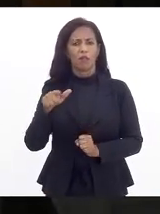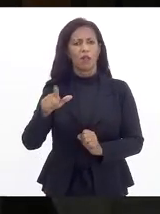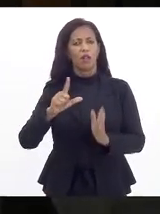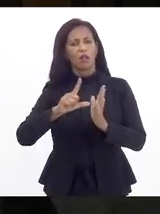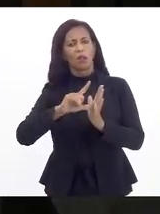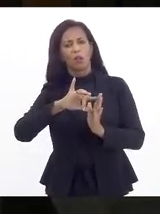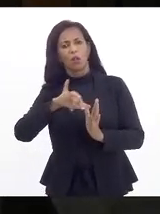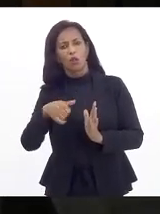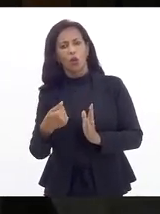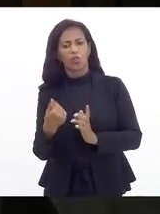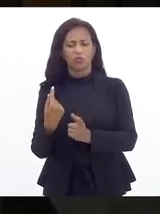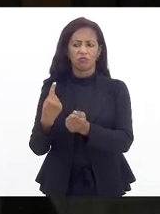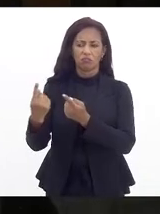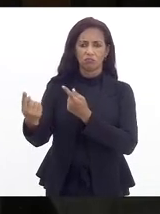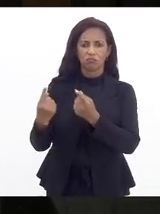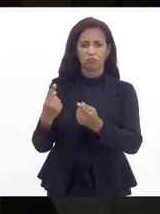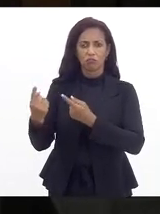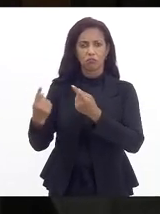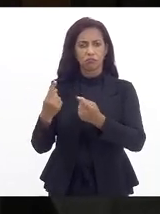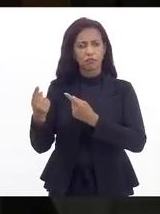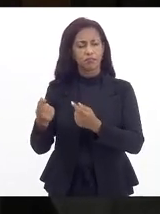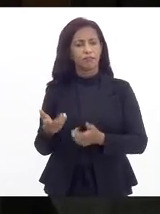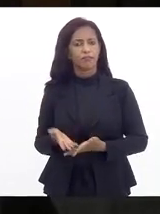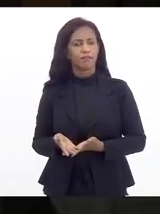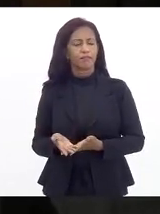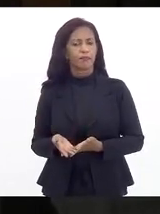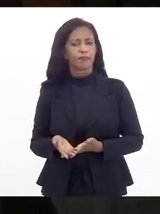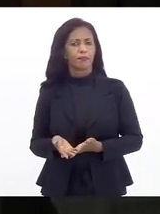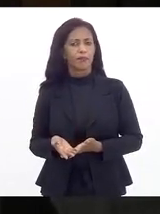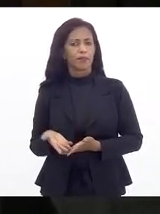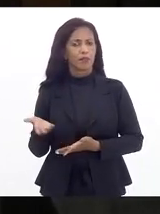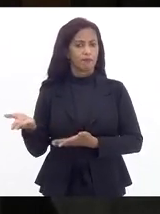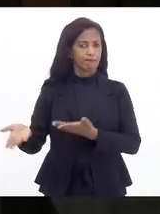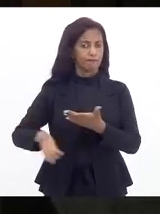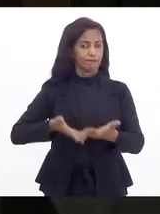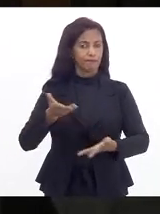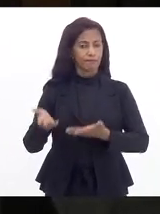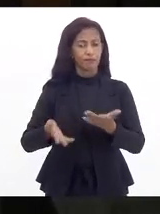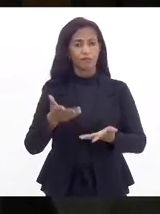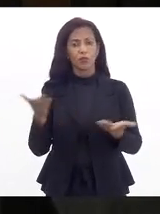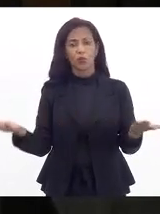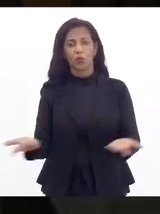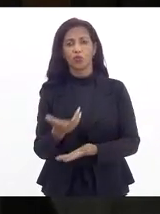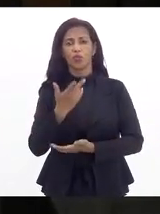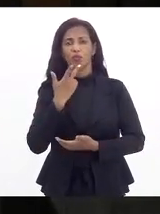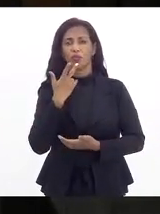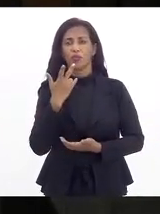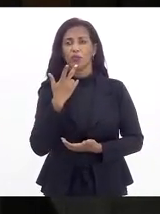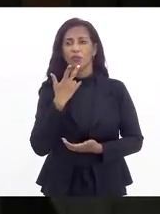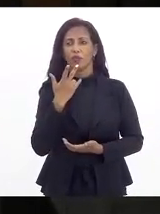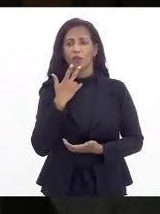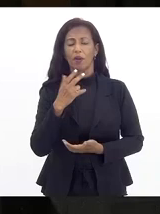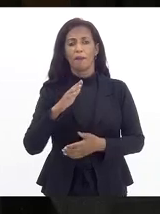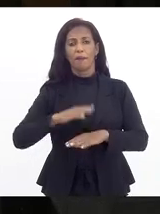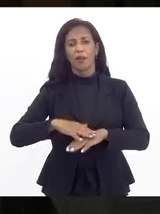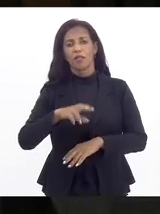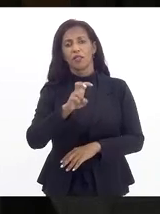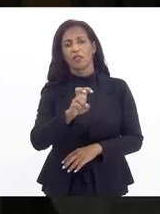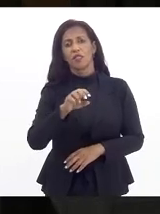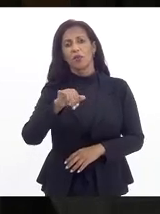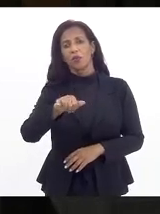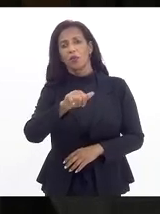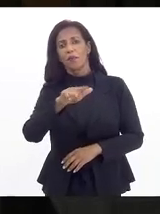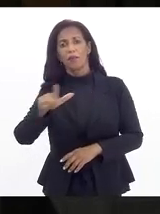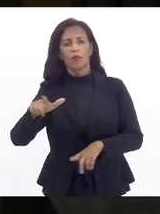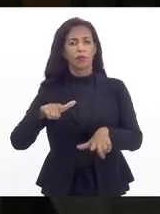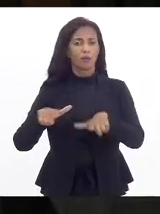estrada Intendente Magalhães, se tratando onde a gente está falando hoje de pelo menos mais de 5 mil trabalhadores.